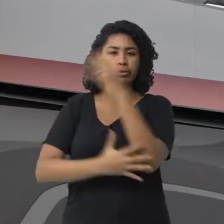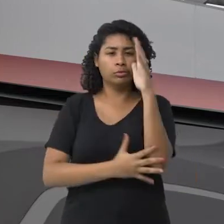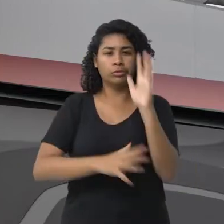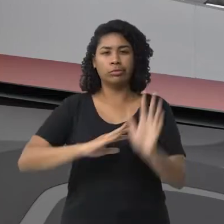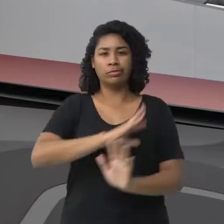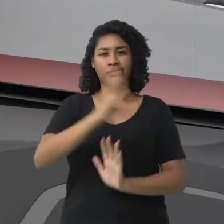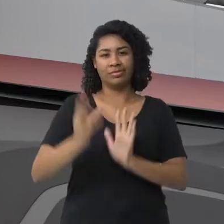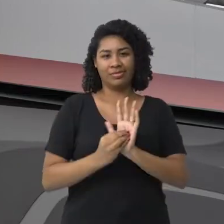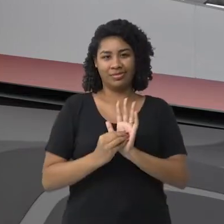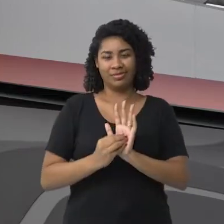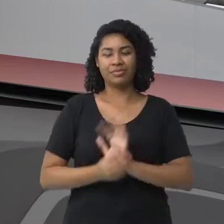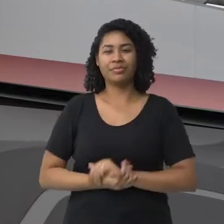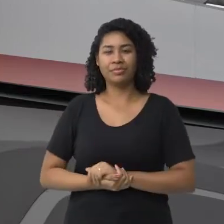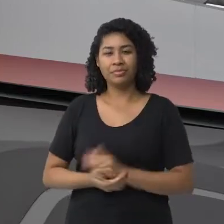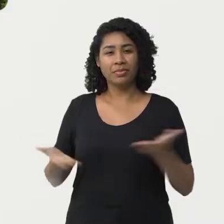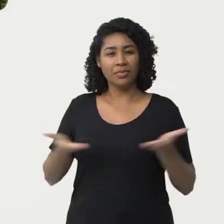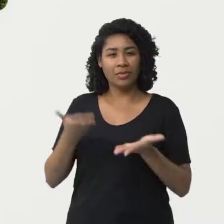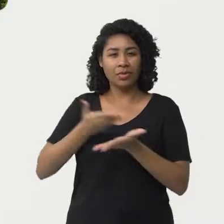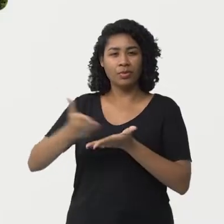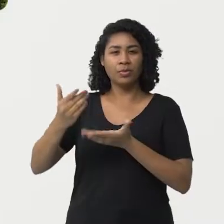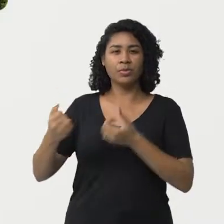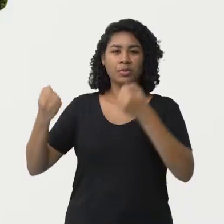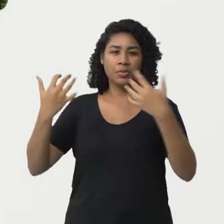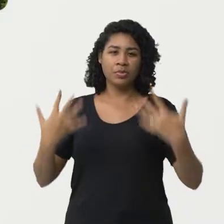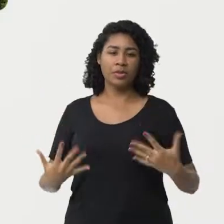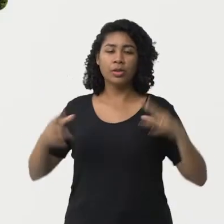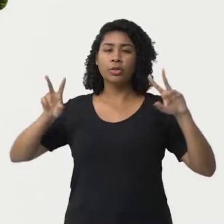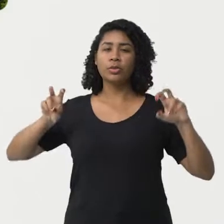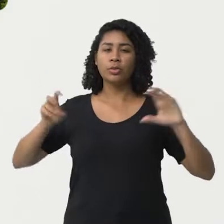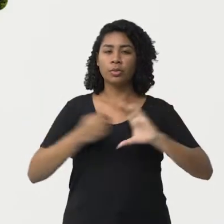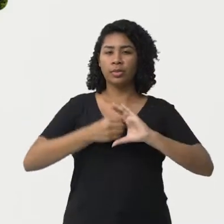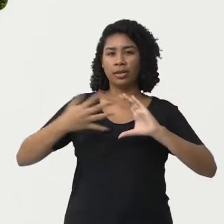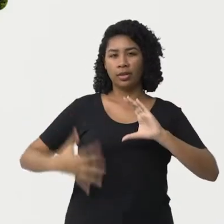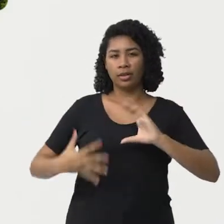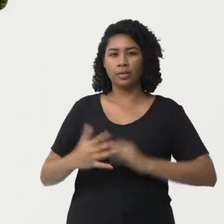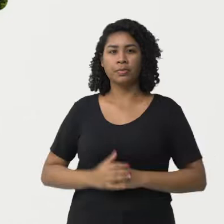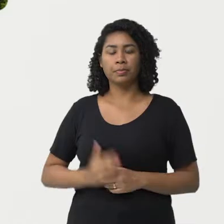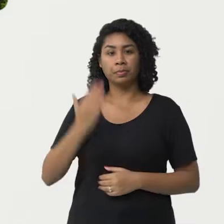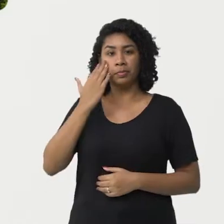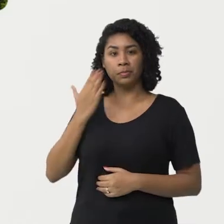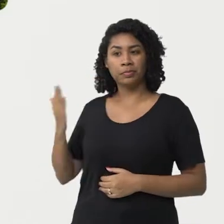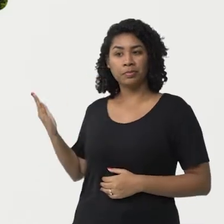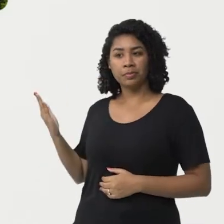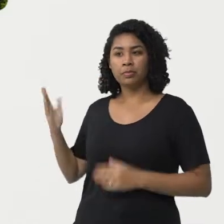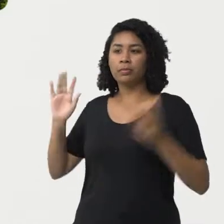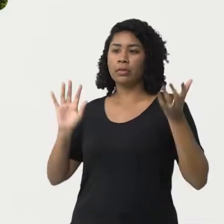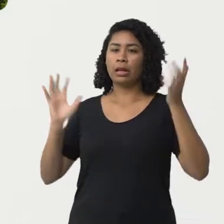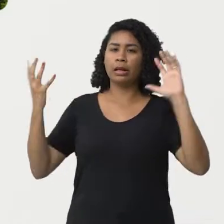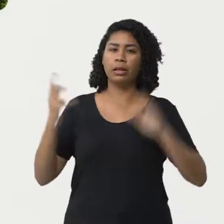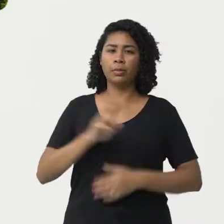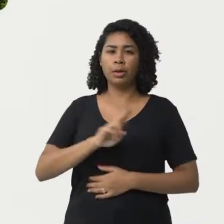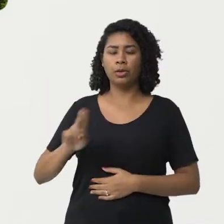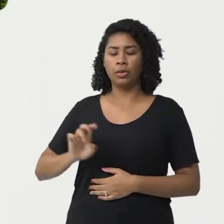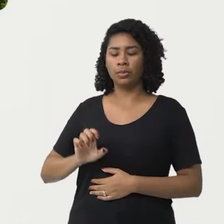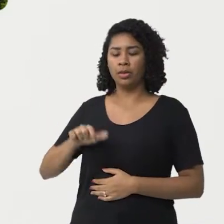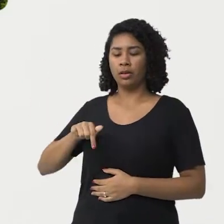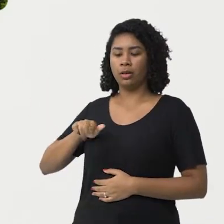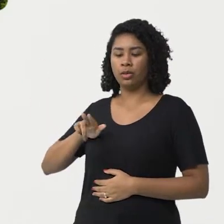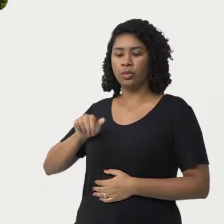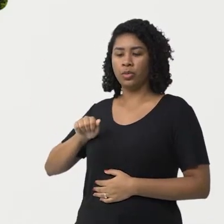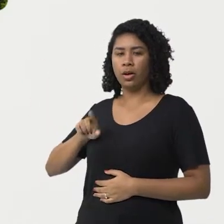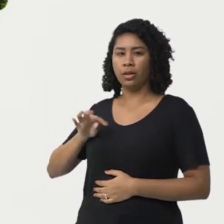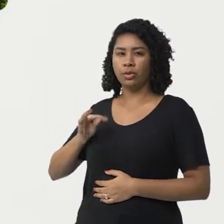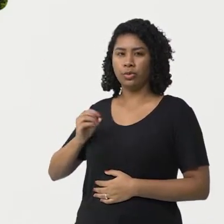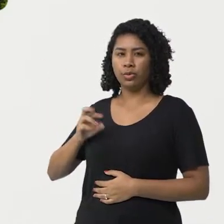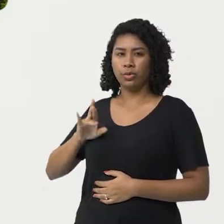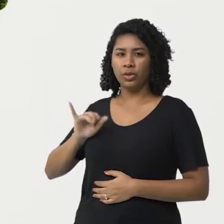amazônica. Vamos então às características. A gente tem que ela vai ocorrer no chamado clima equatorial. Qual é então